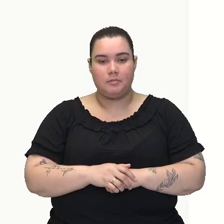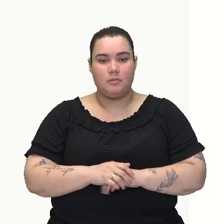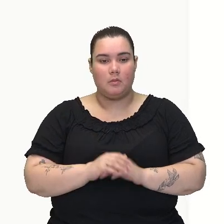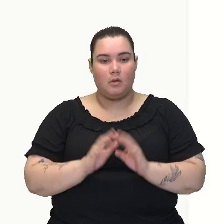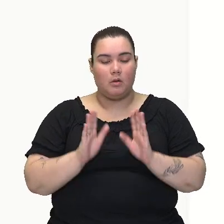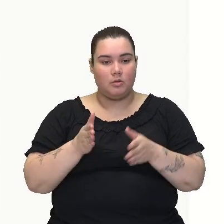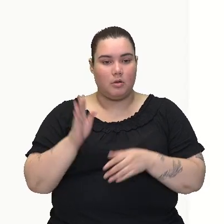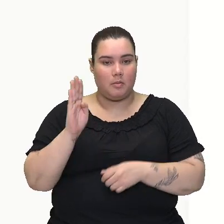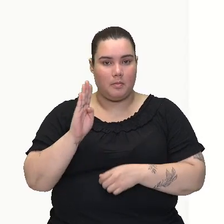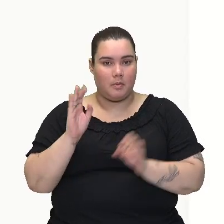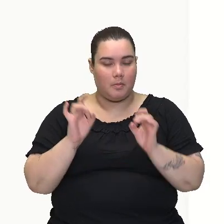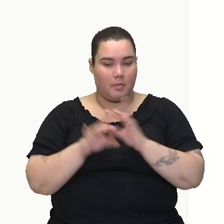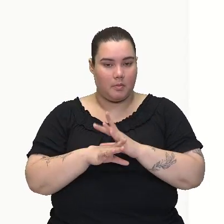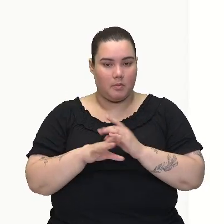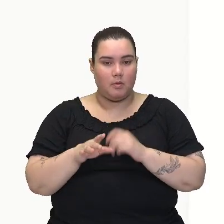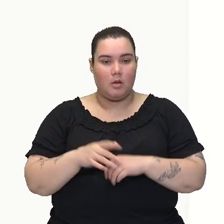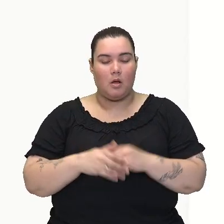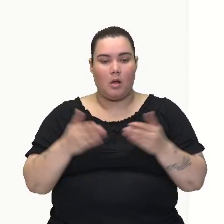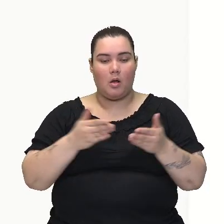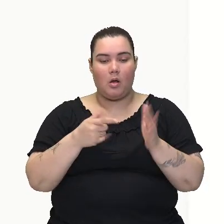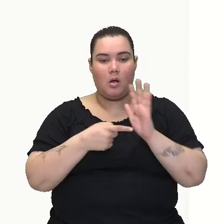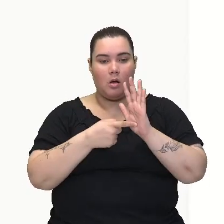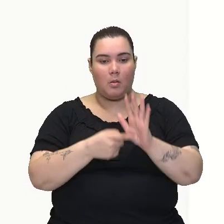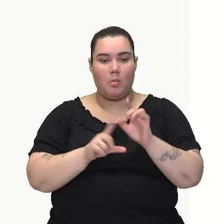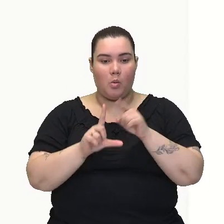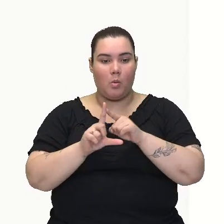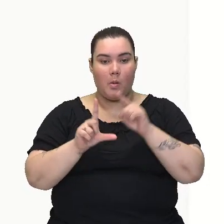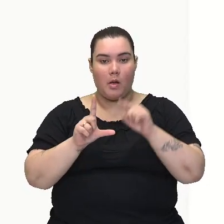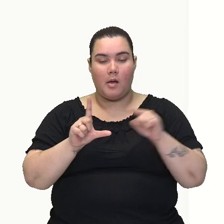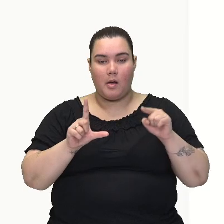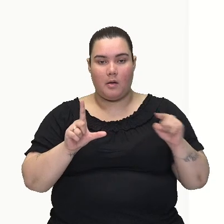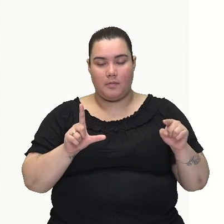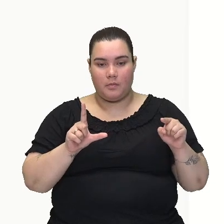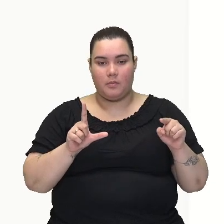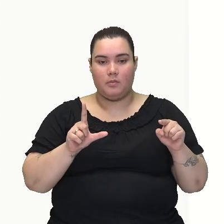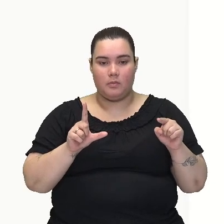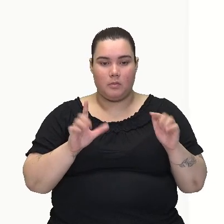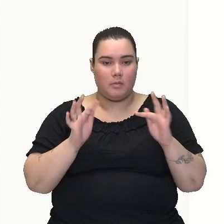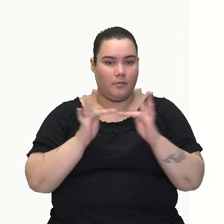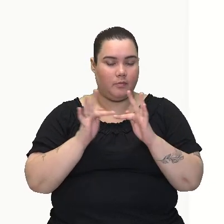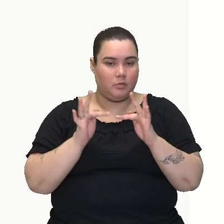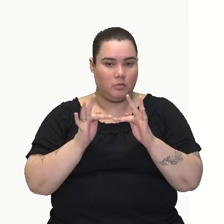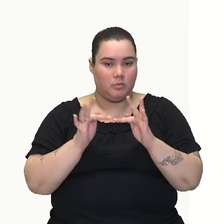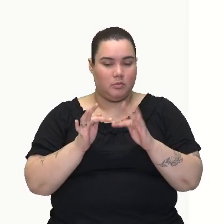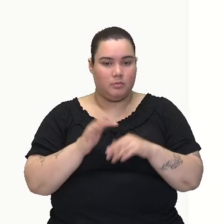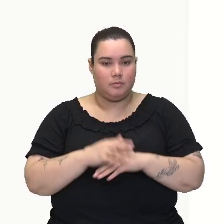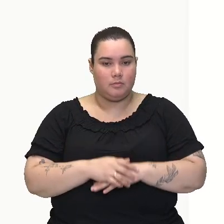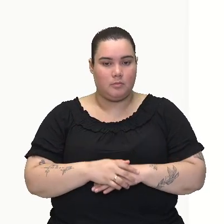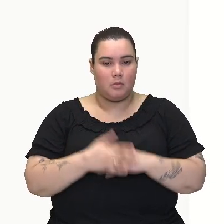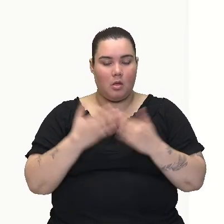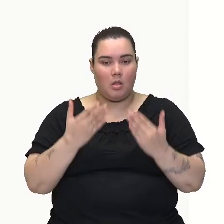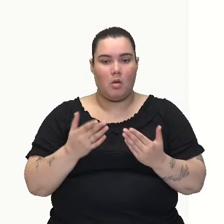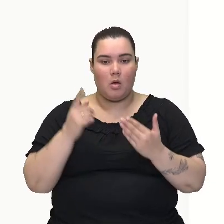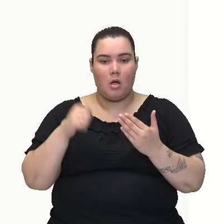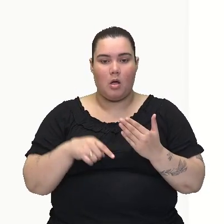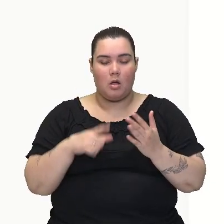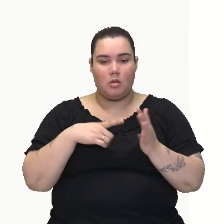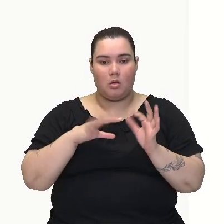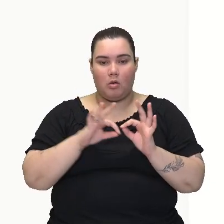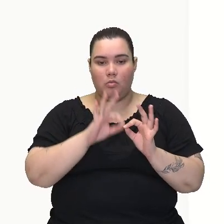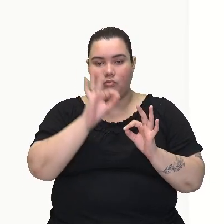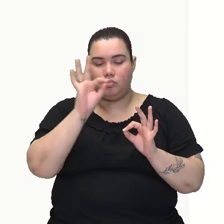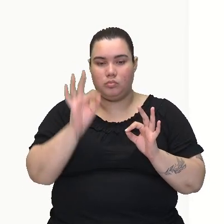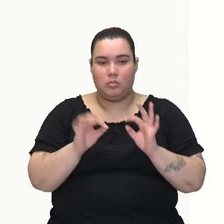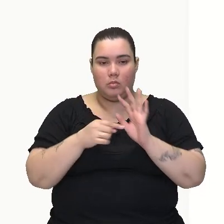Esboce o gráfico da função. O gráfico vai ser uma parábola com a concavidade voltada para baixo,